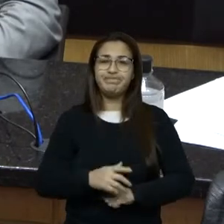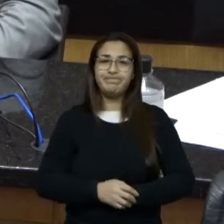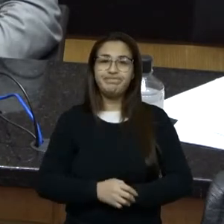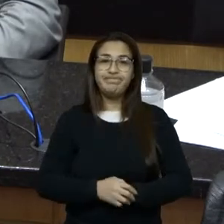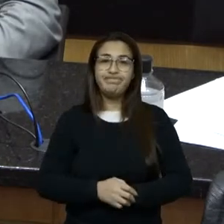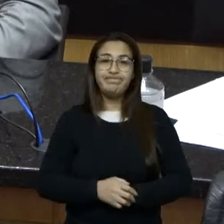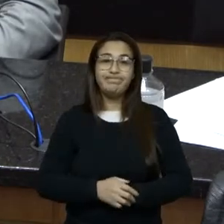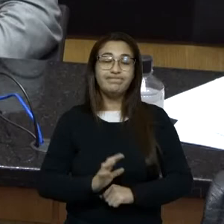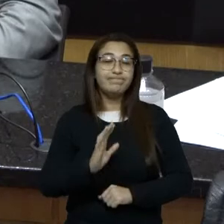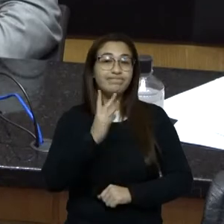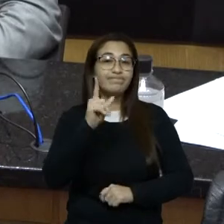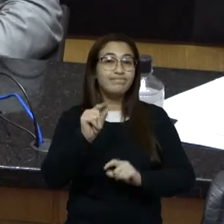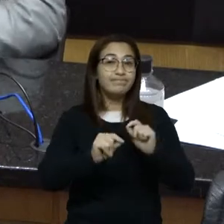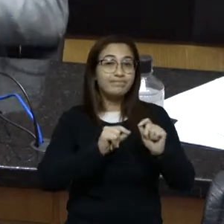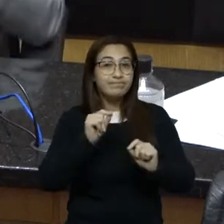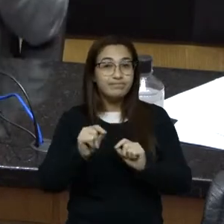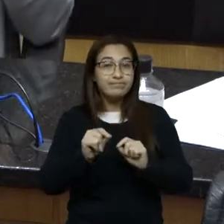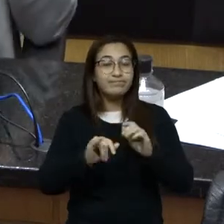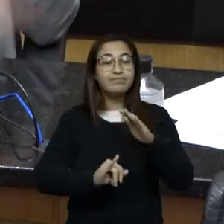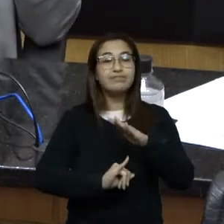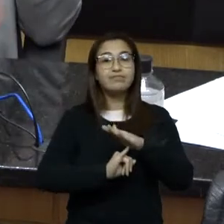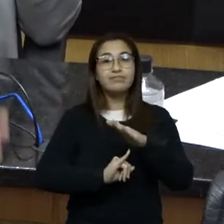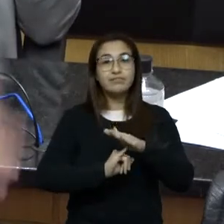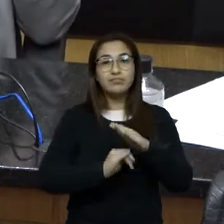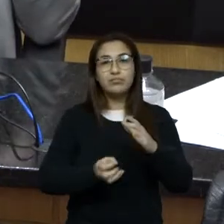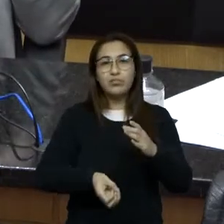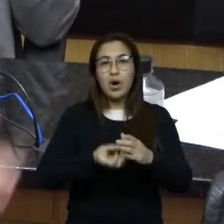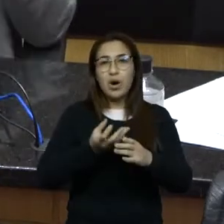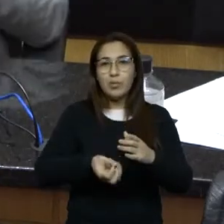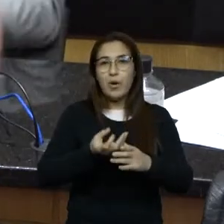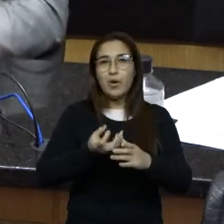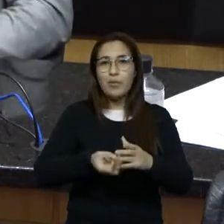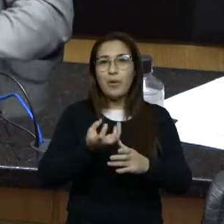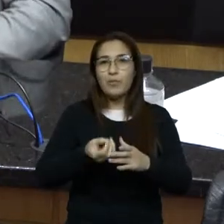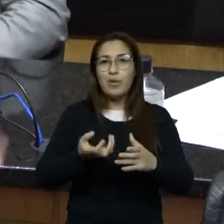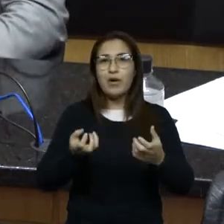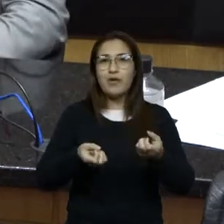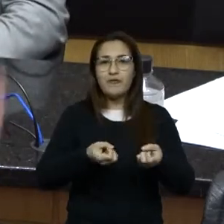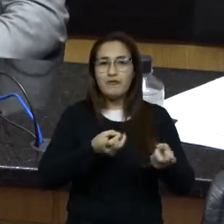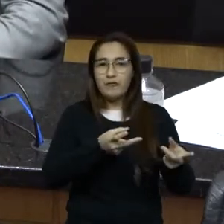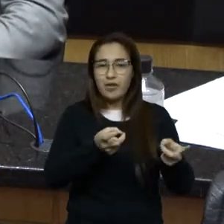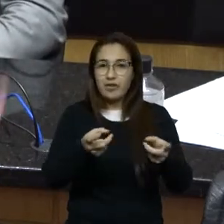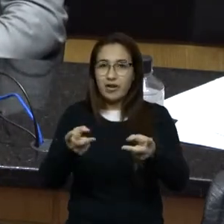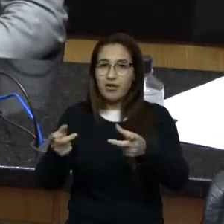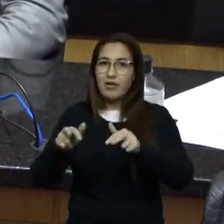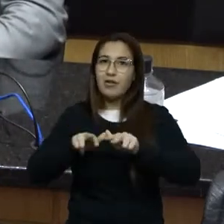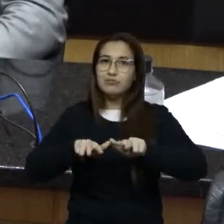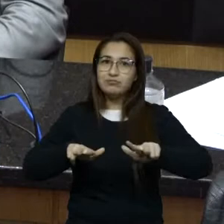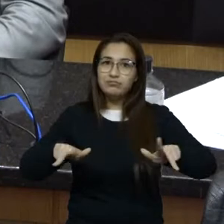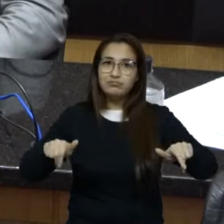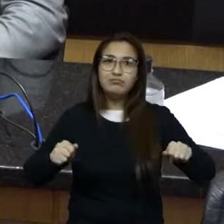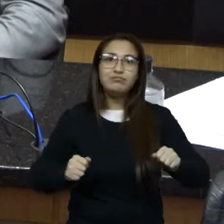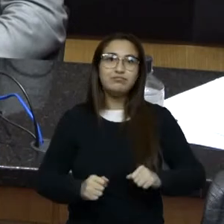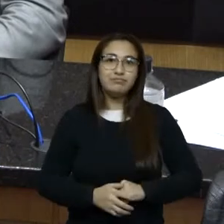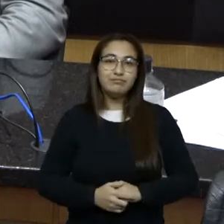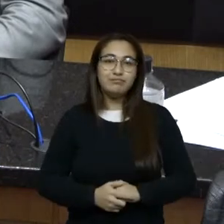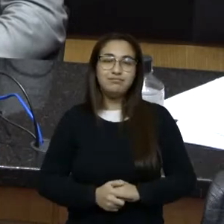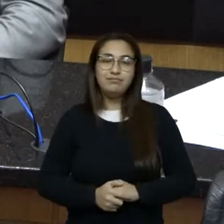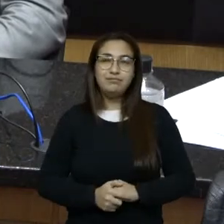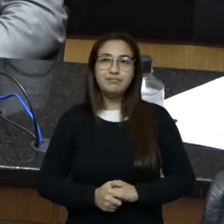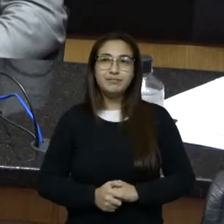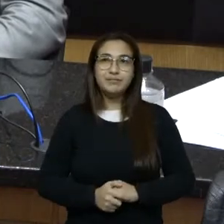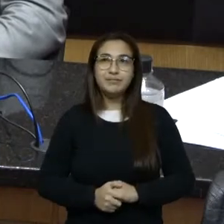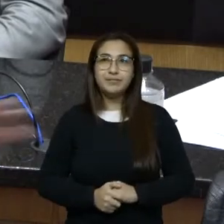foi a consequência disso a indústria Catarinense começou a produzir produzir produzir vender vender vender produzir e vender